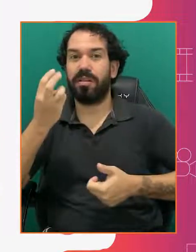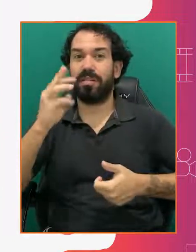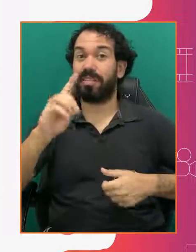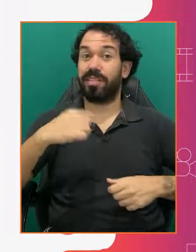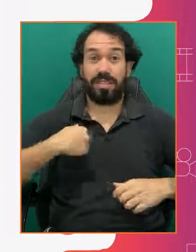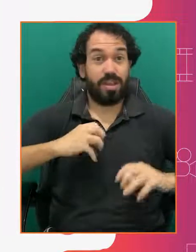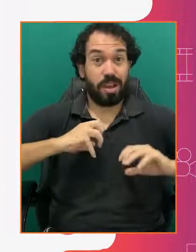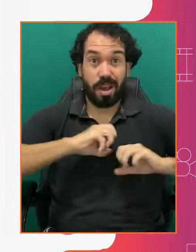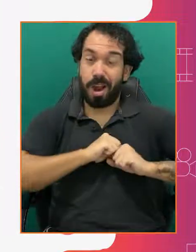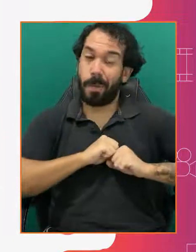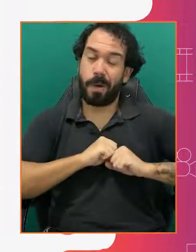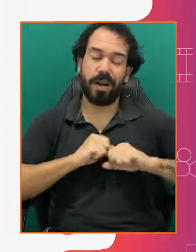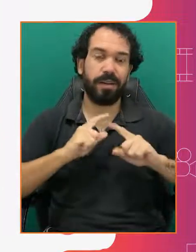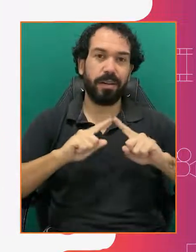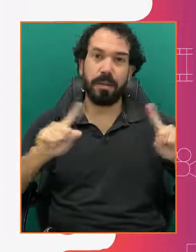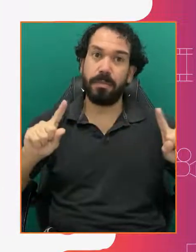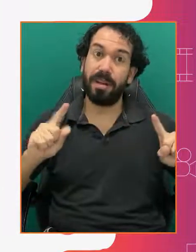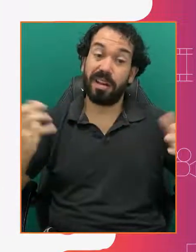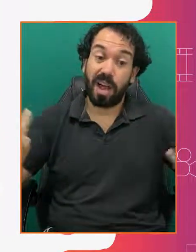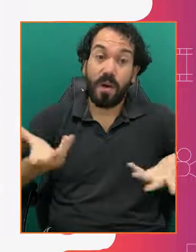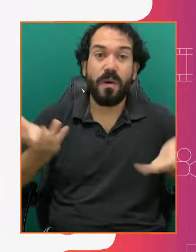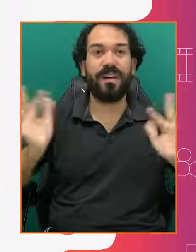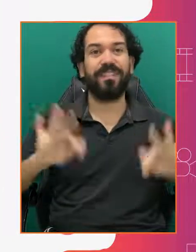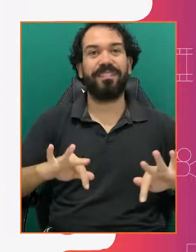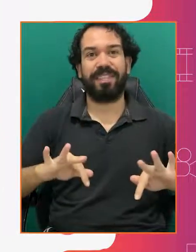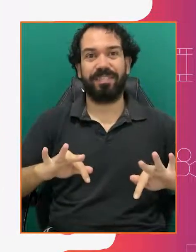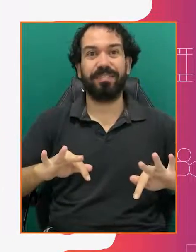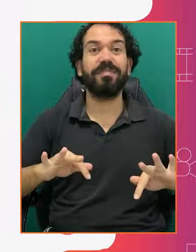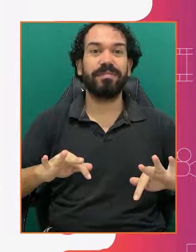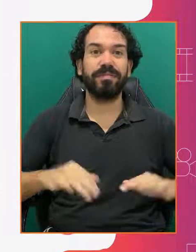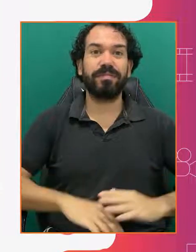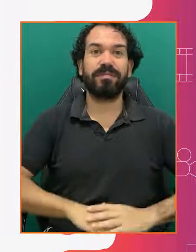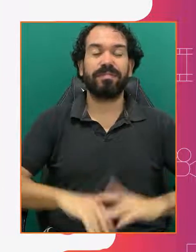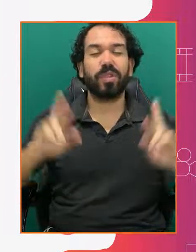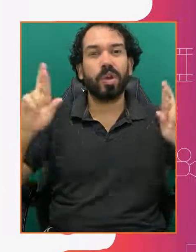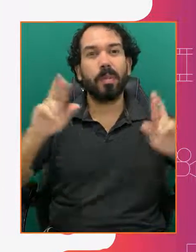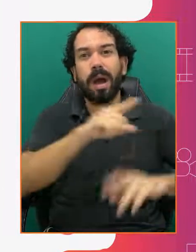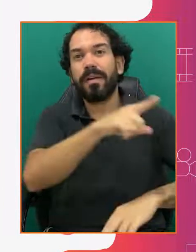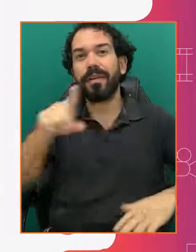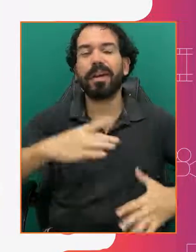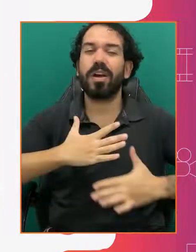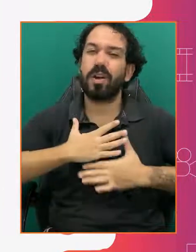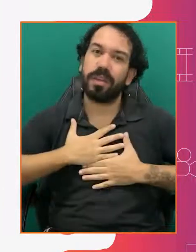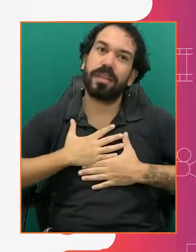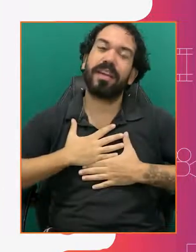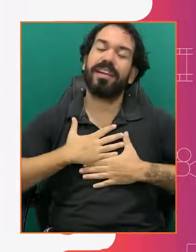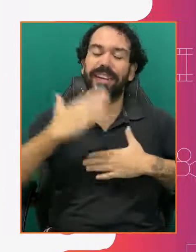particularmente amo esse assunto. Mas chegamos ao final de mais uma unidade. Espero que tenham